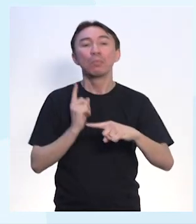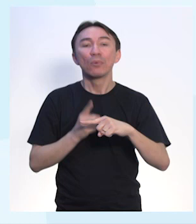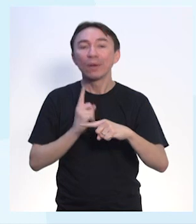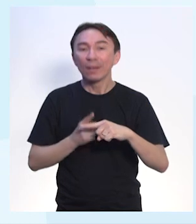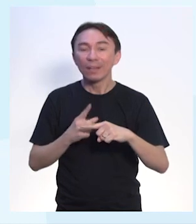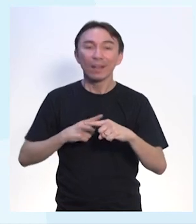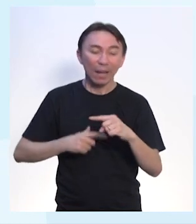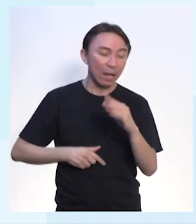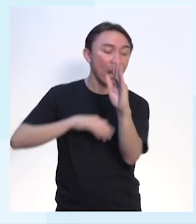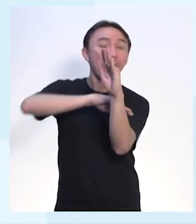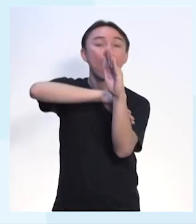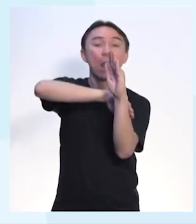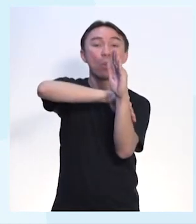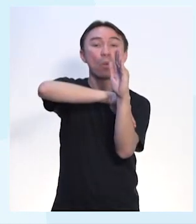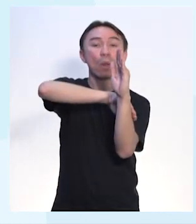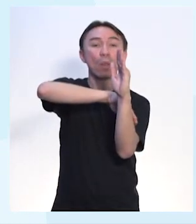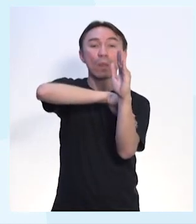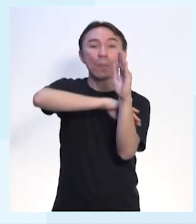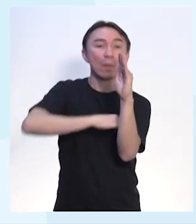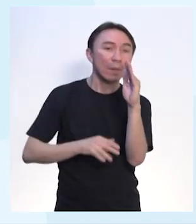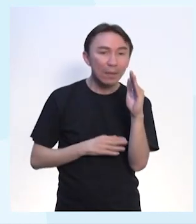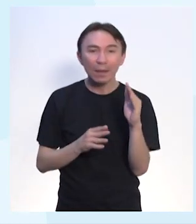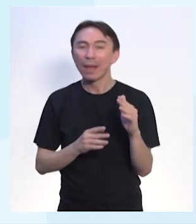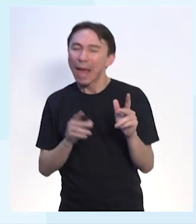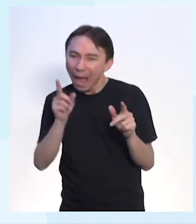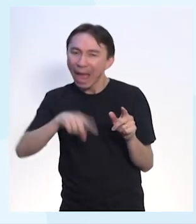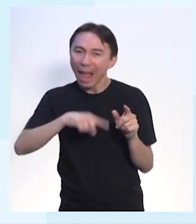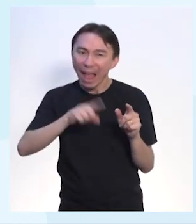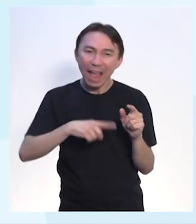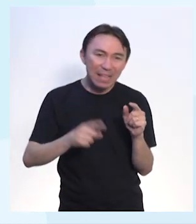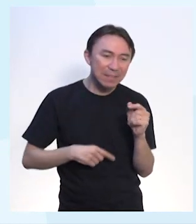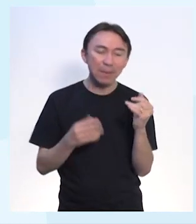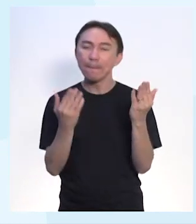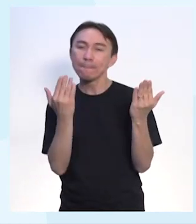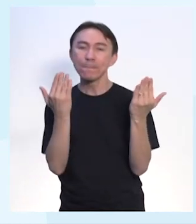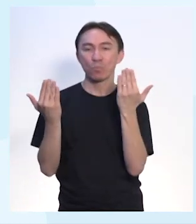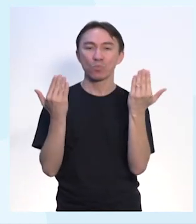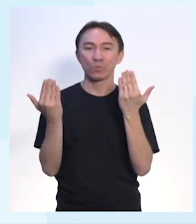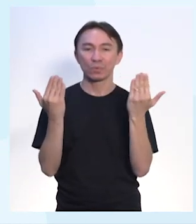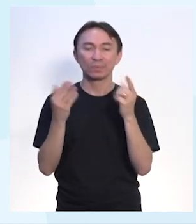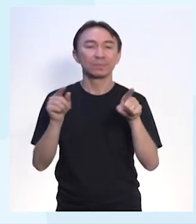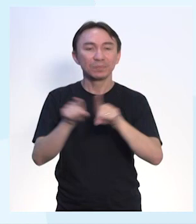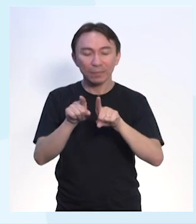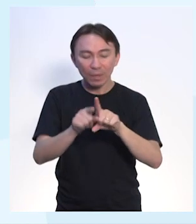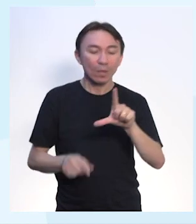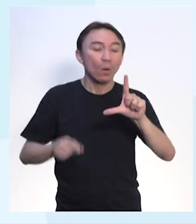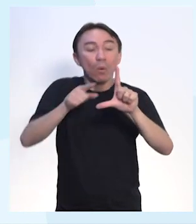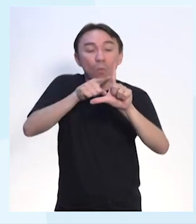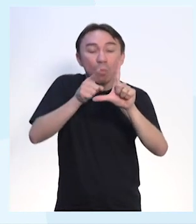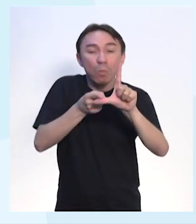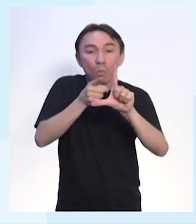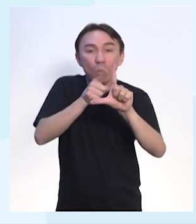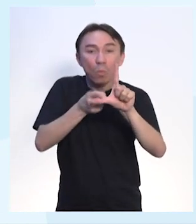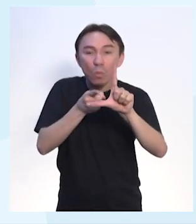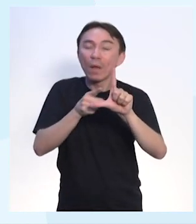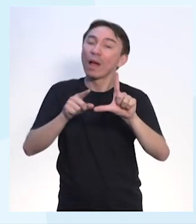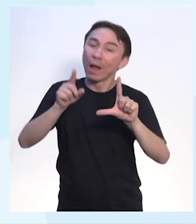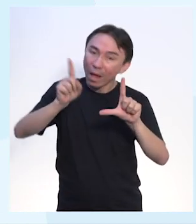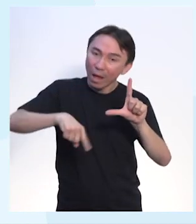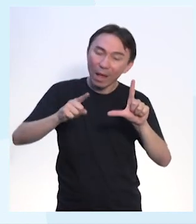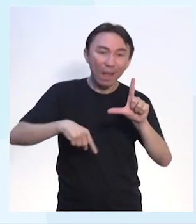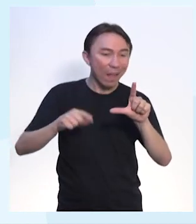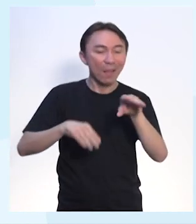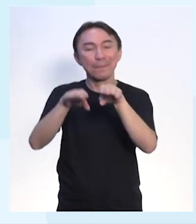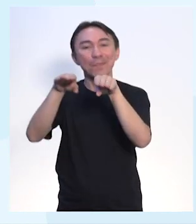dos lados. E os ângulos são congruentes, né? No caso aí, os ângulos correspondentes são congruentes. A figura